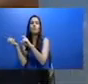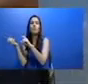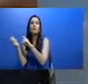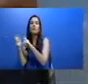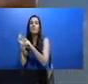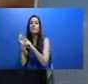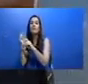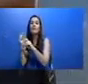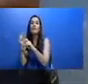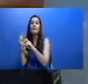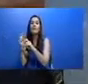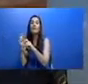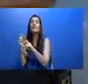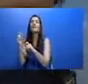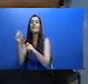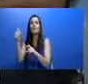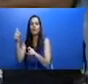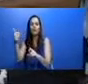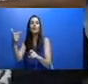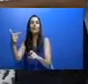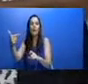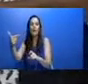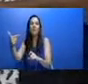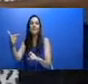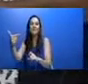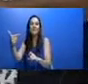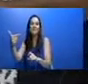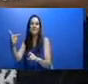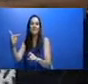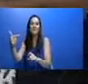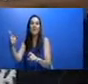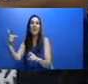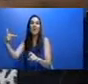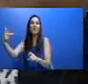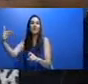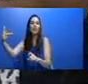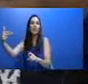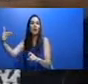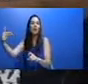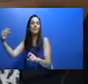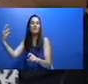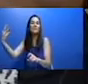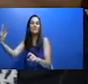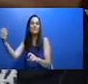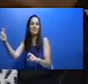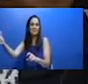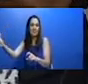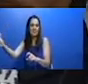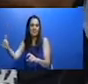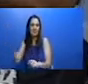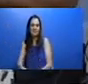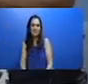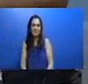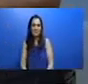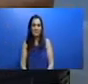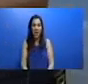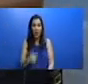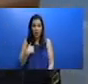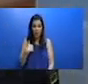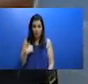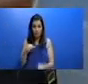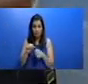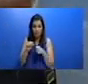vezes aqui? Isso mesmo, o 12. Então, 3 vezes 12 é igual a 36. Quando eu faço a